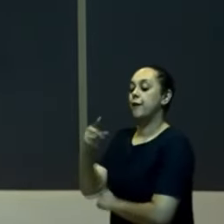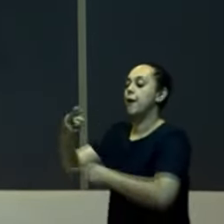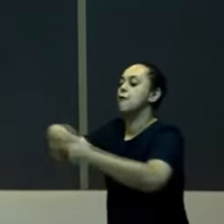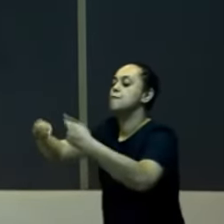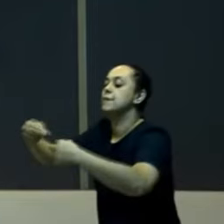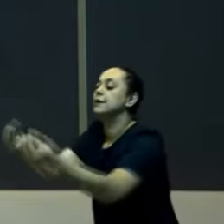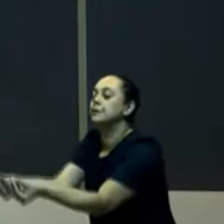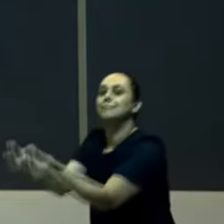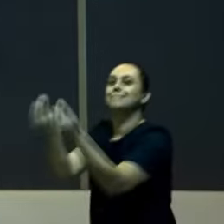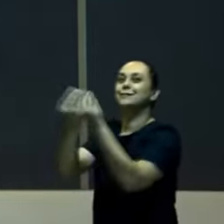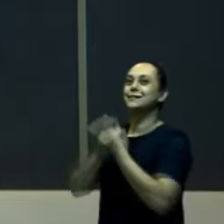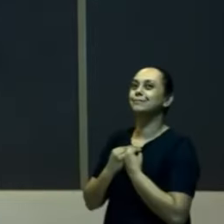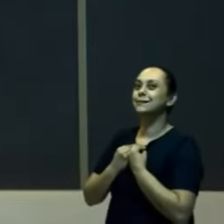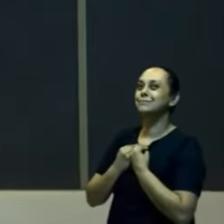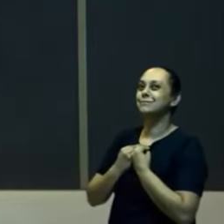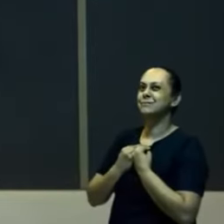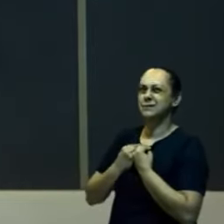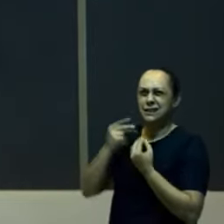Você é assim?